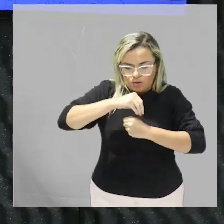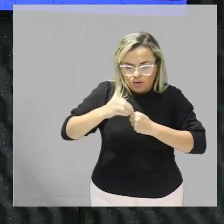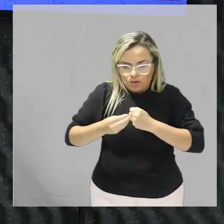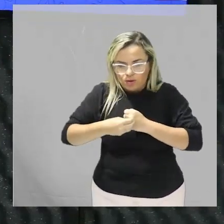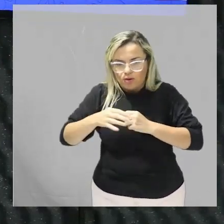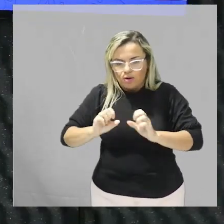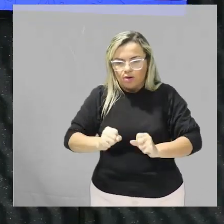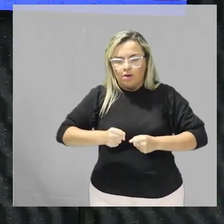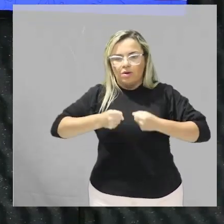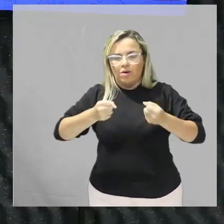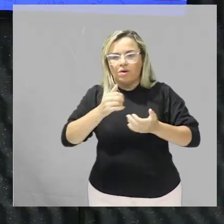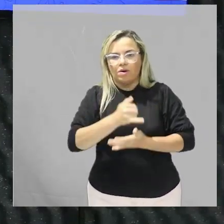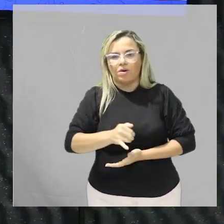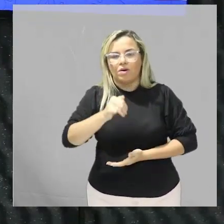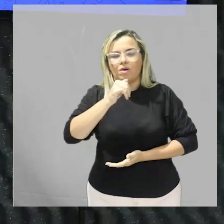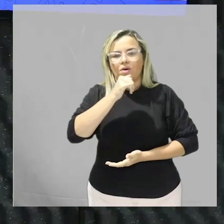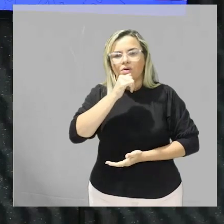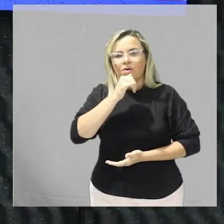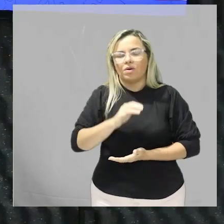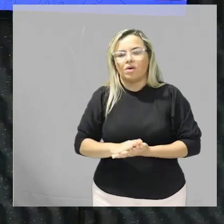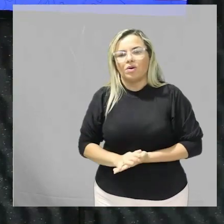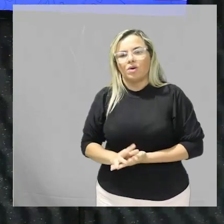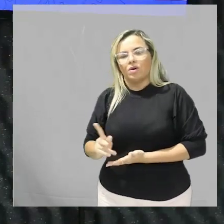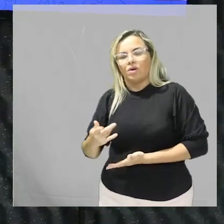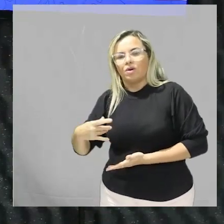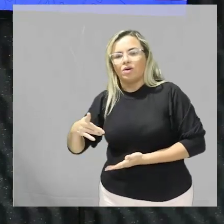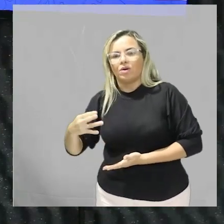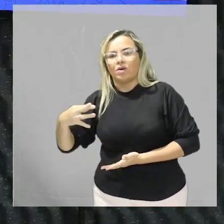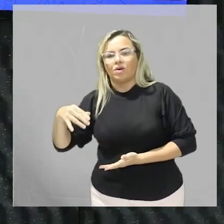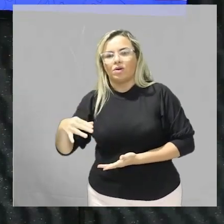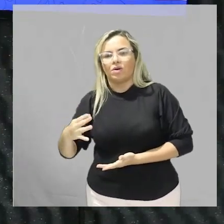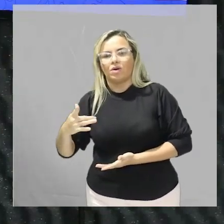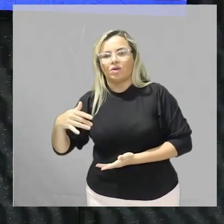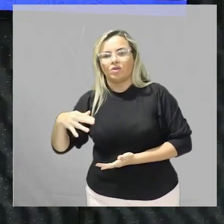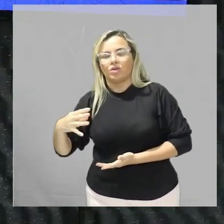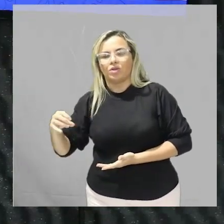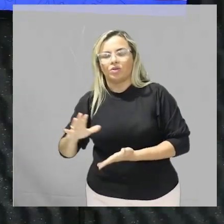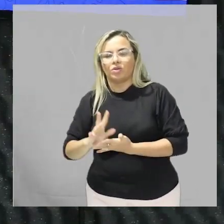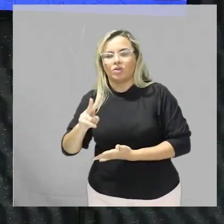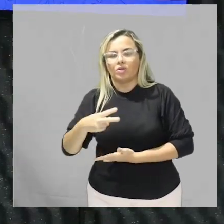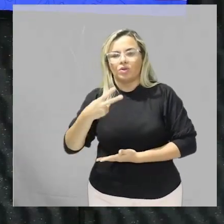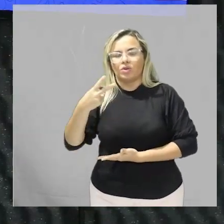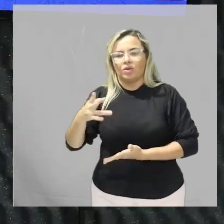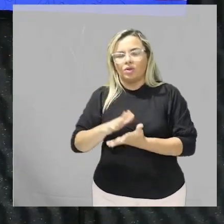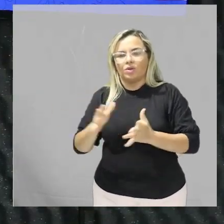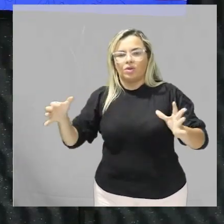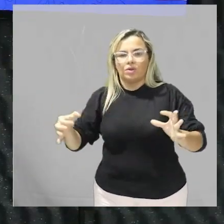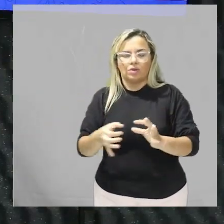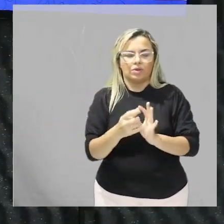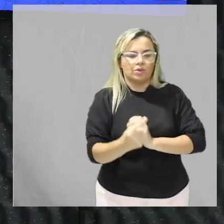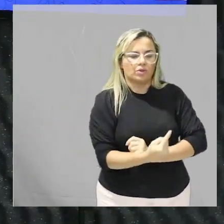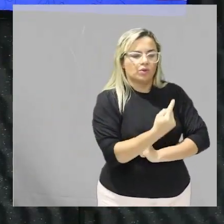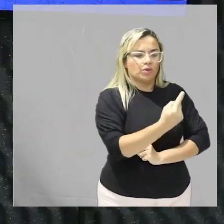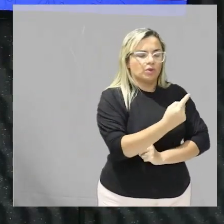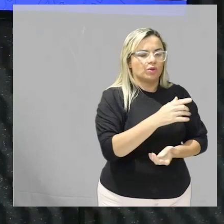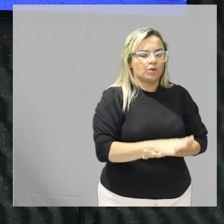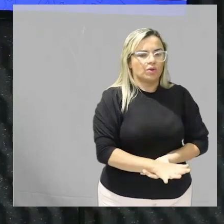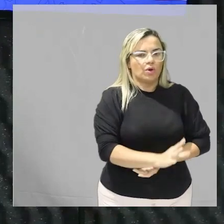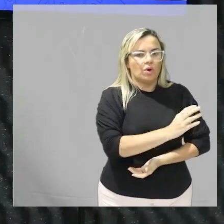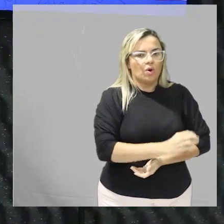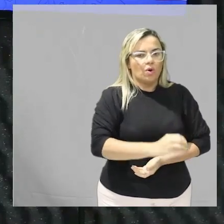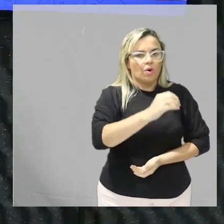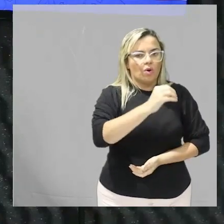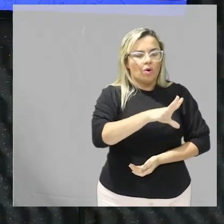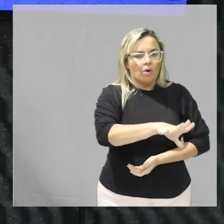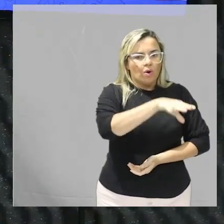por exemplo, o átomo de hidrogênio, dois átomos de hidrogênio que se ligam com um átomo de oxigênio, formando,